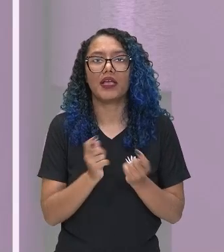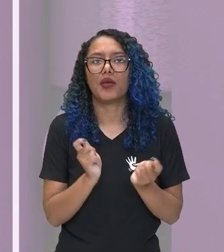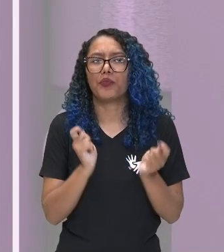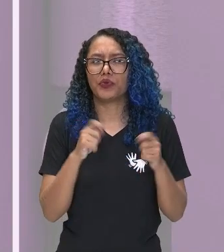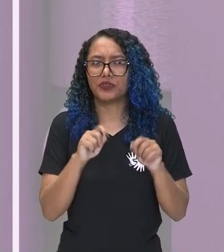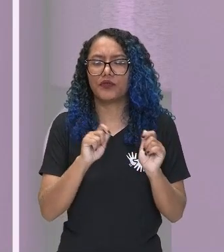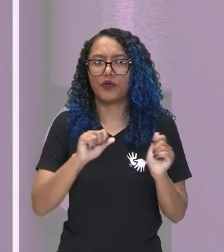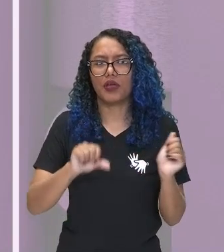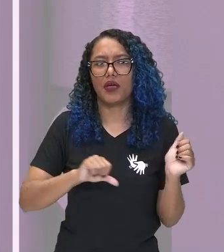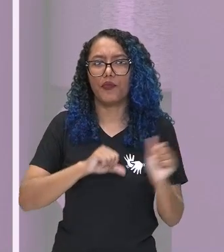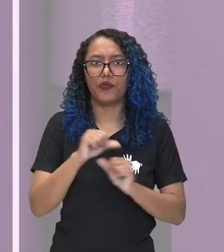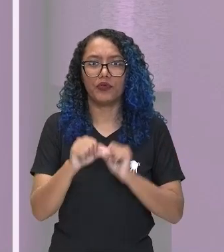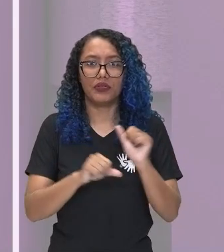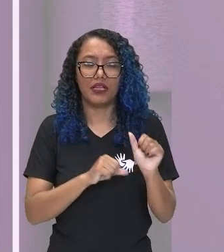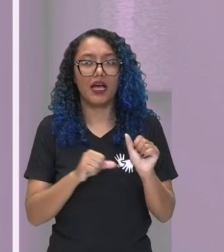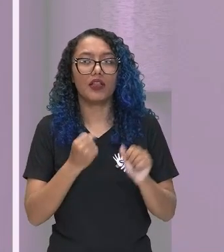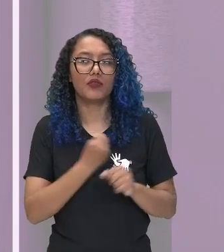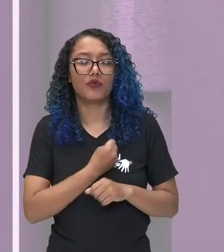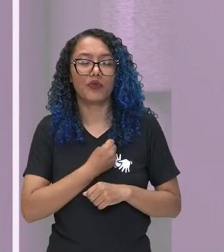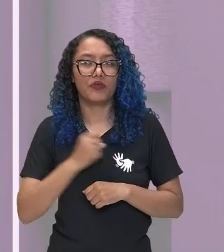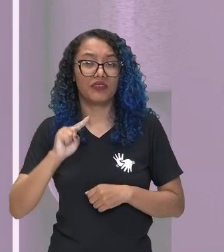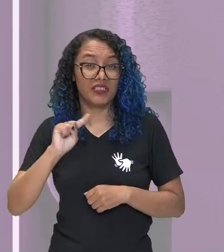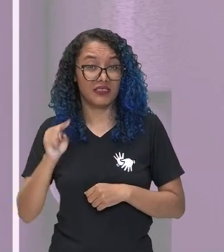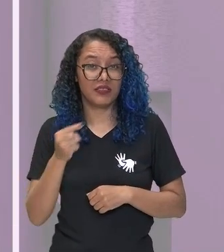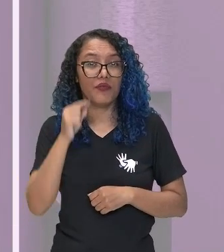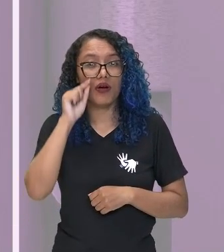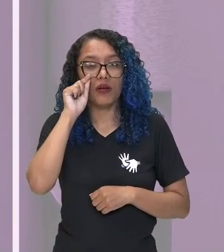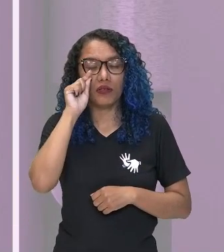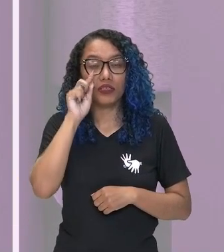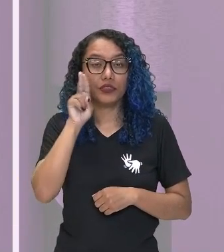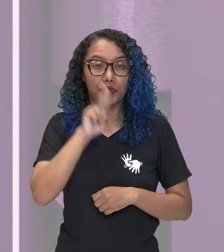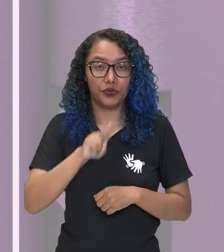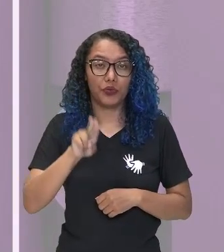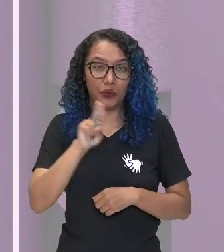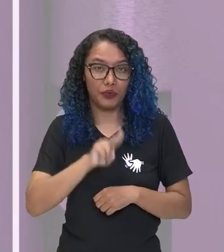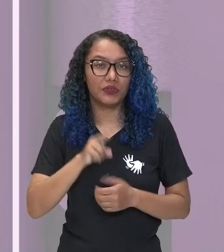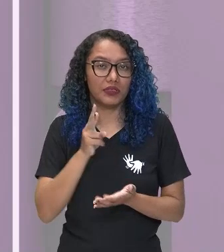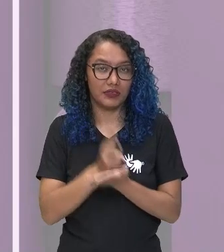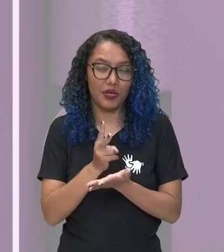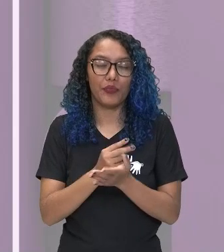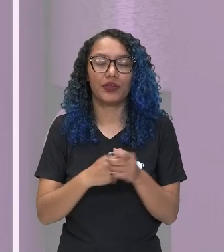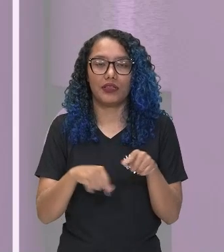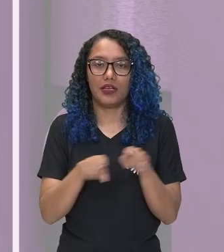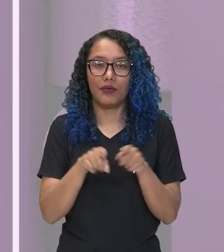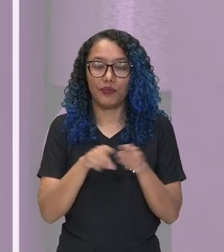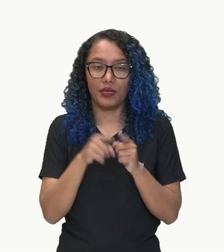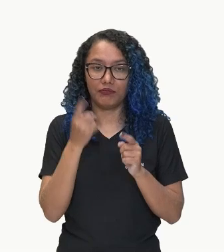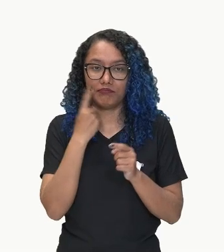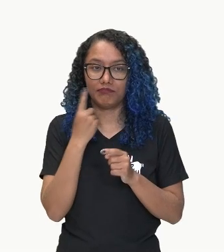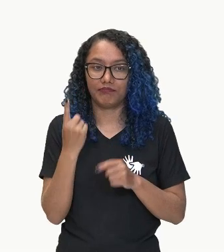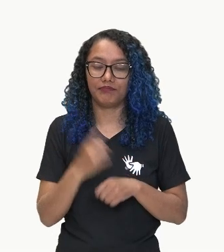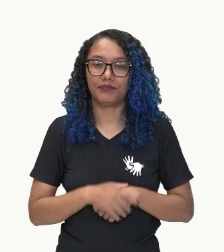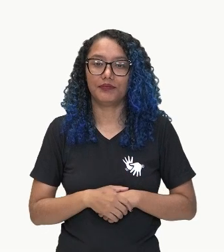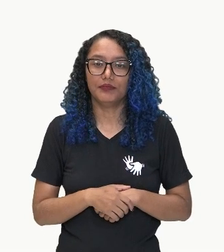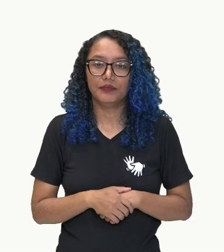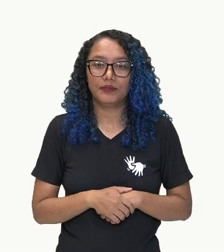número decimal, que também nós usamos bastante no nosso dia a dia. Acompanhe aí a leitura na sua